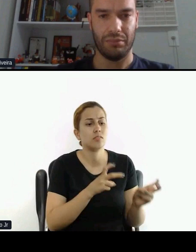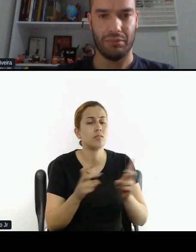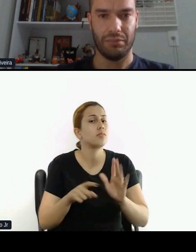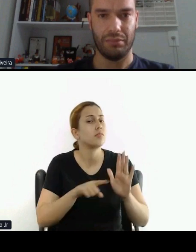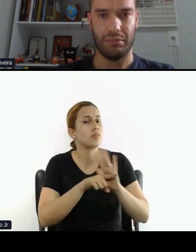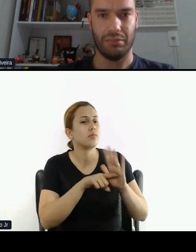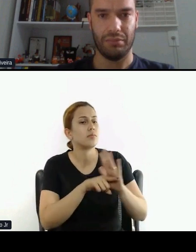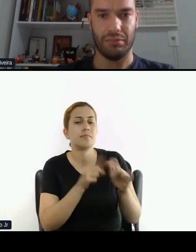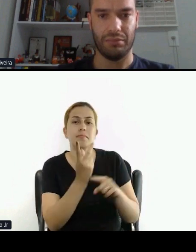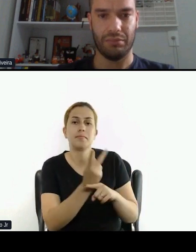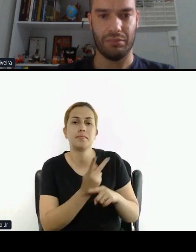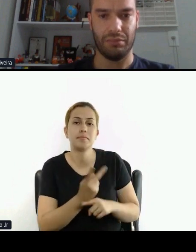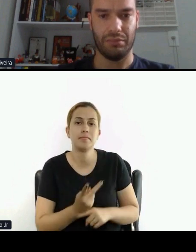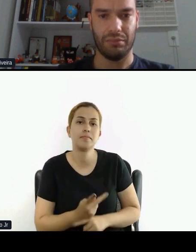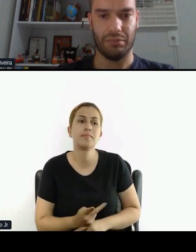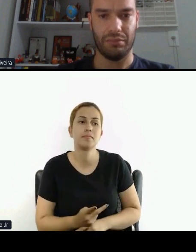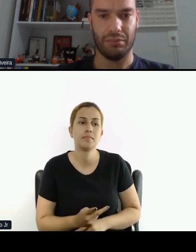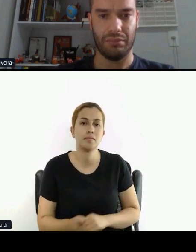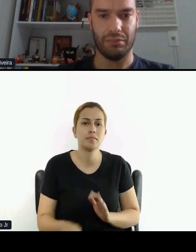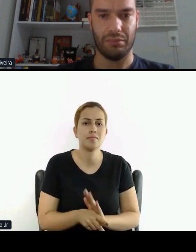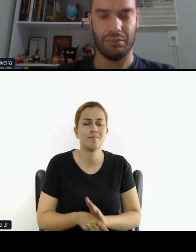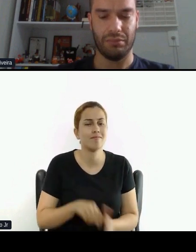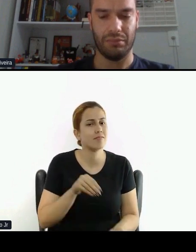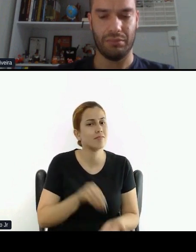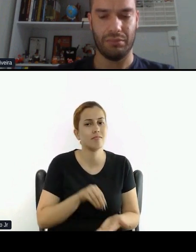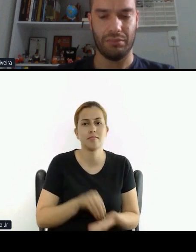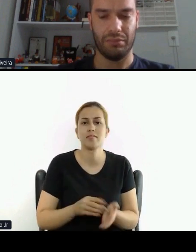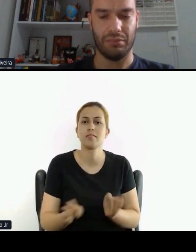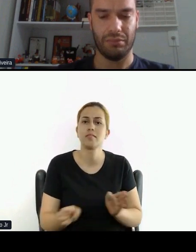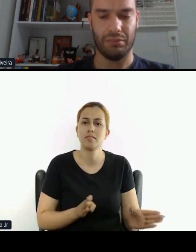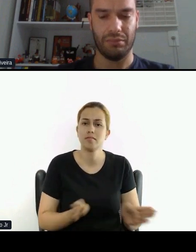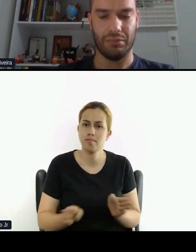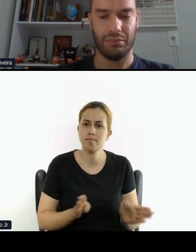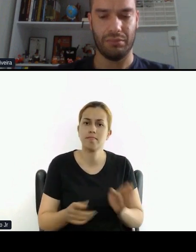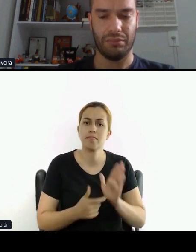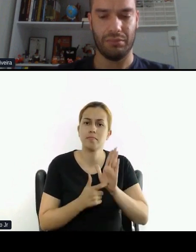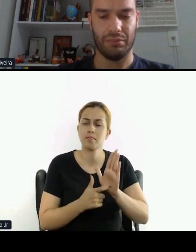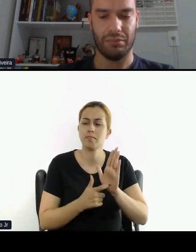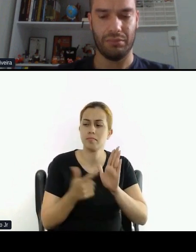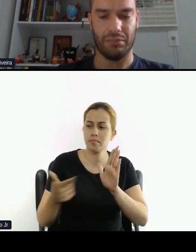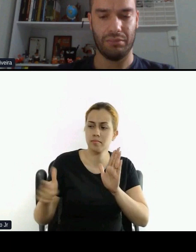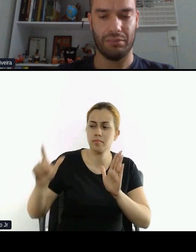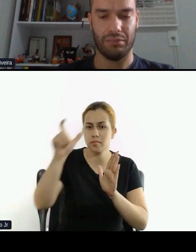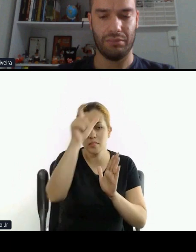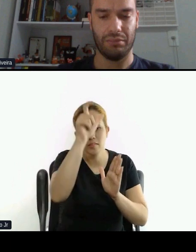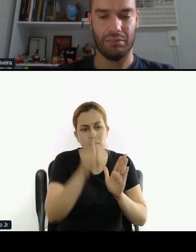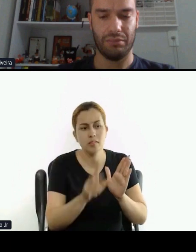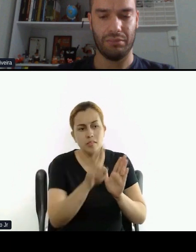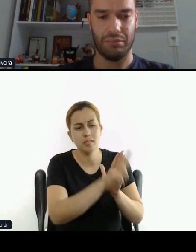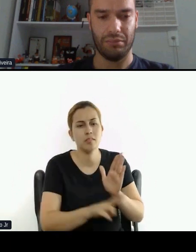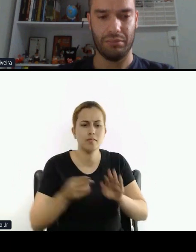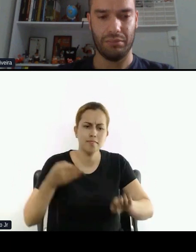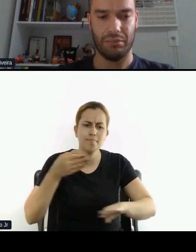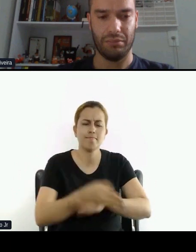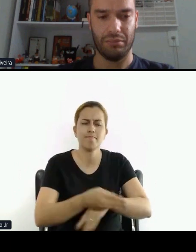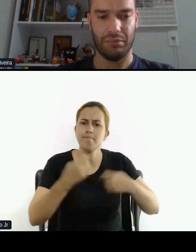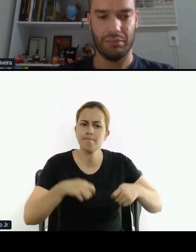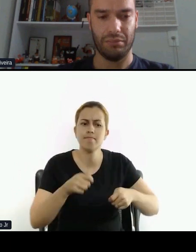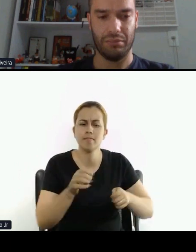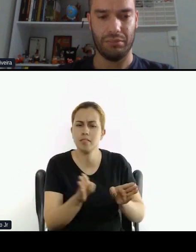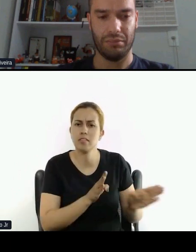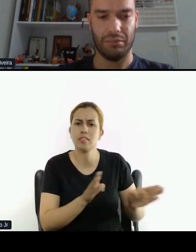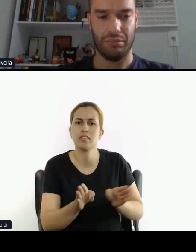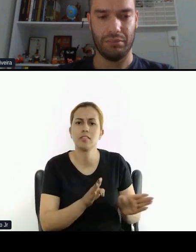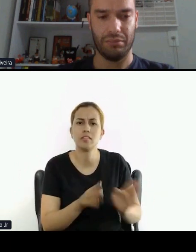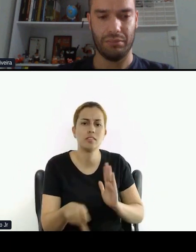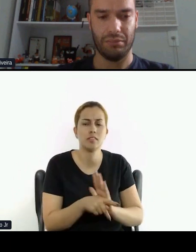que também um item, né? De inacessibilidade é o que a gente traz ali para os usuários, né? Com serviço de